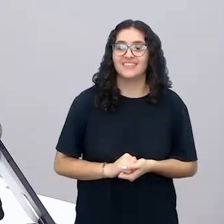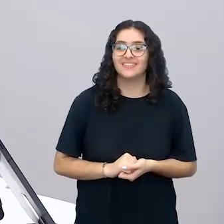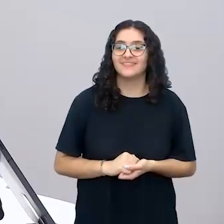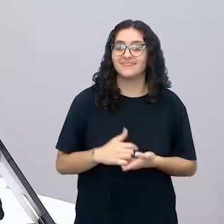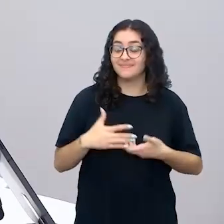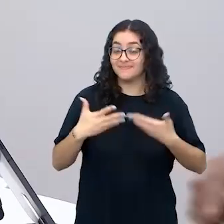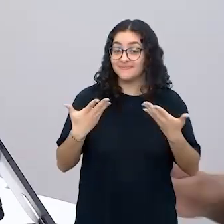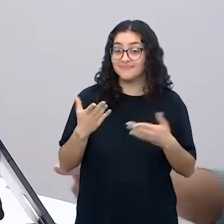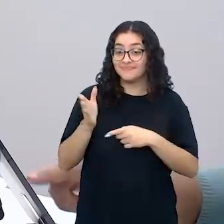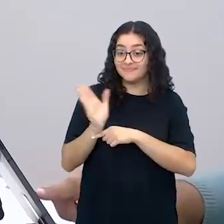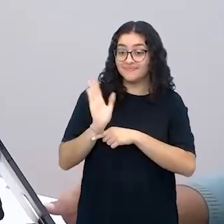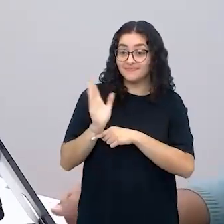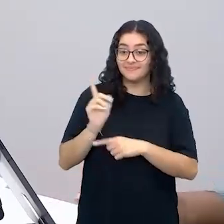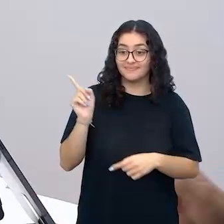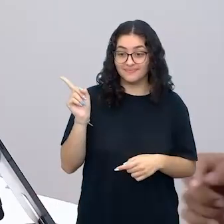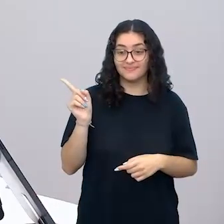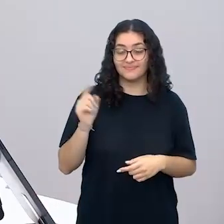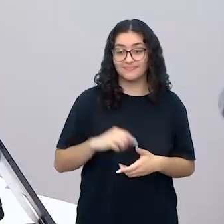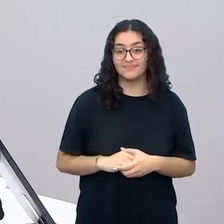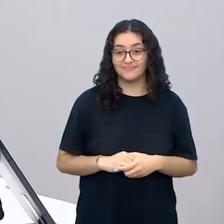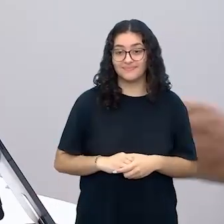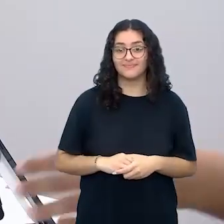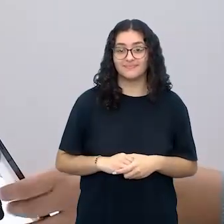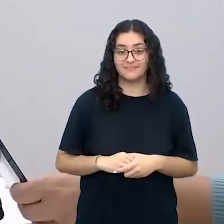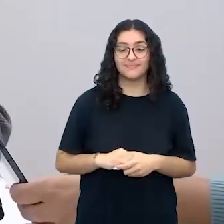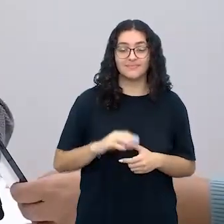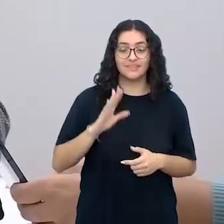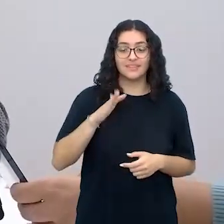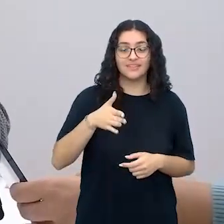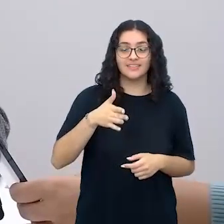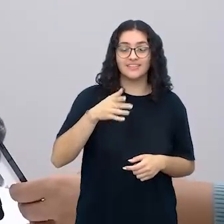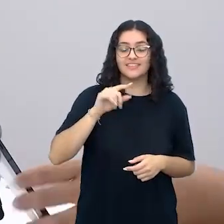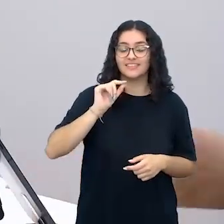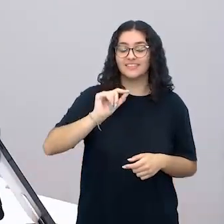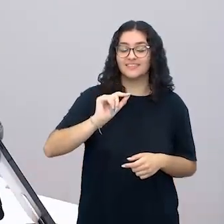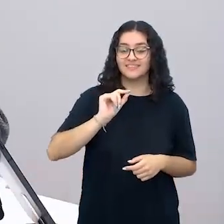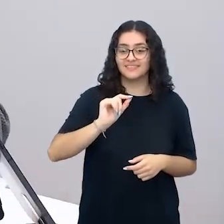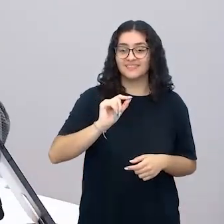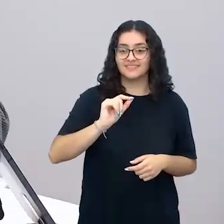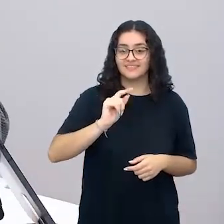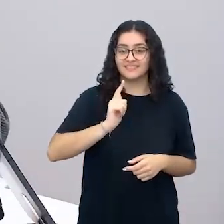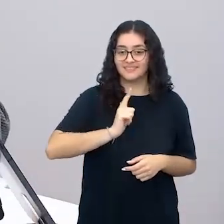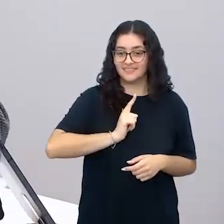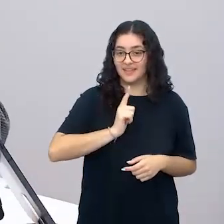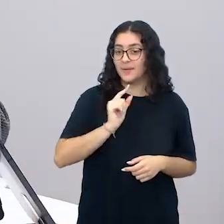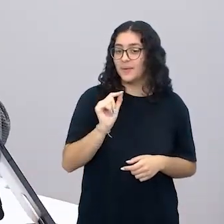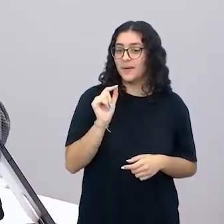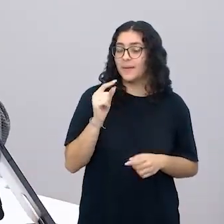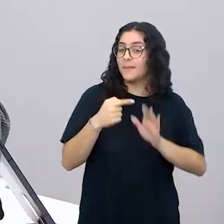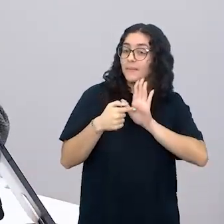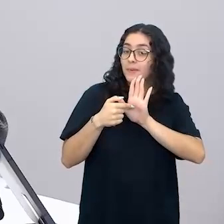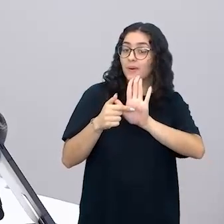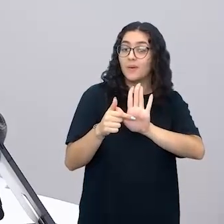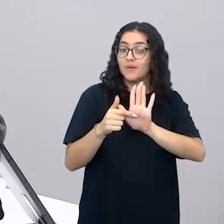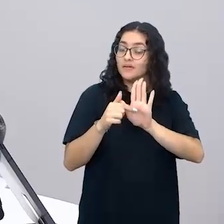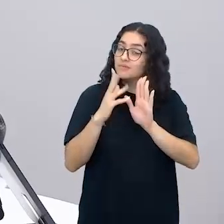Aí o vídeo, né? Para vocês entrarem lá, só para ter uma pequena